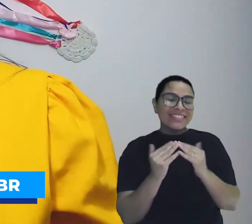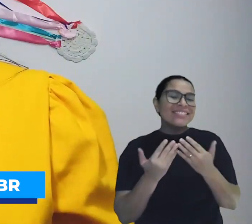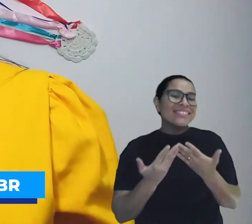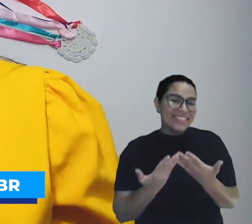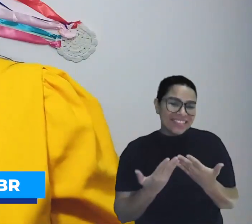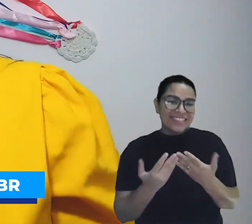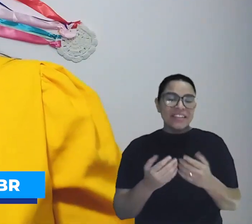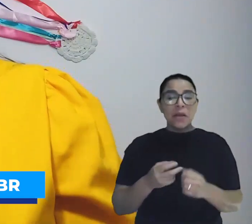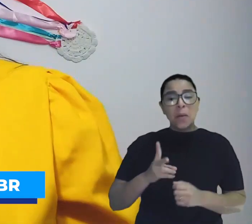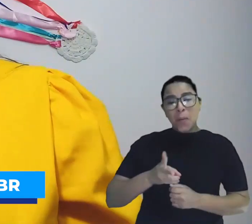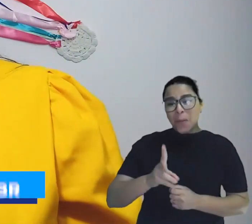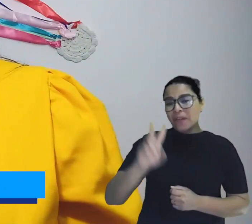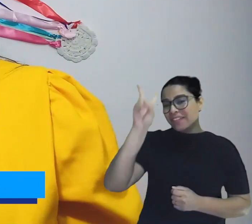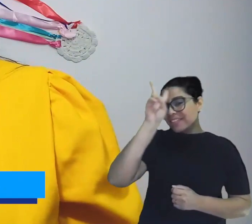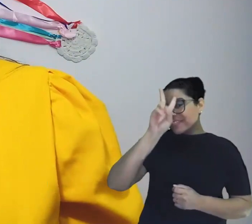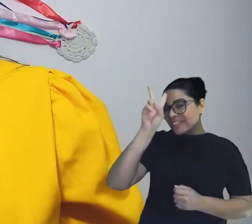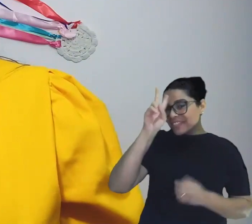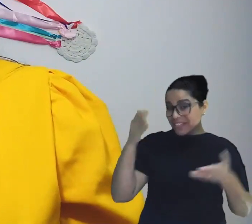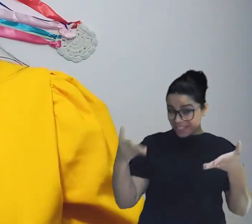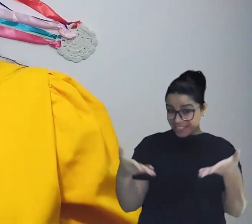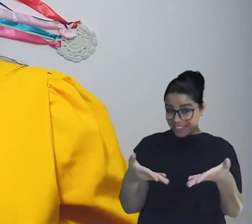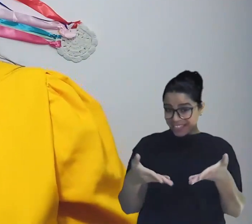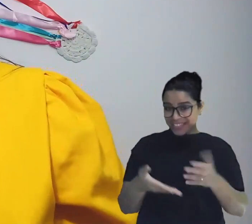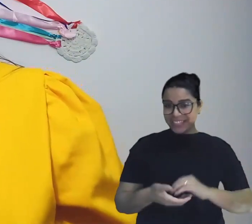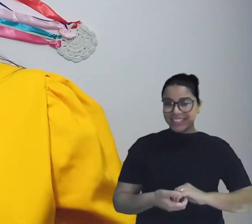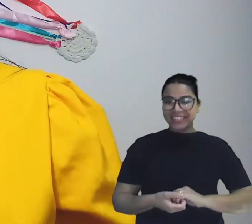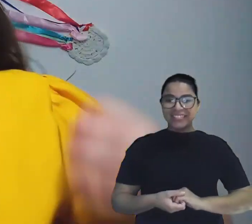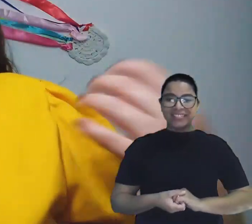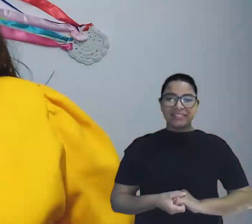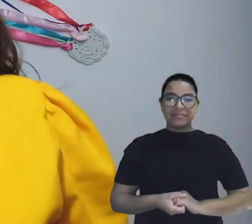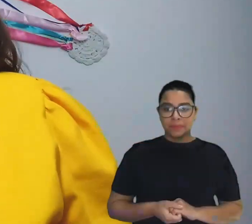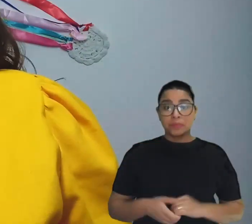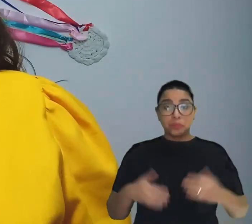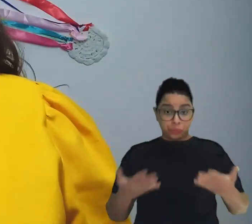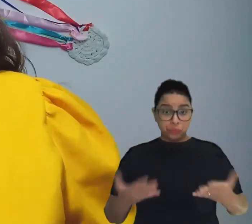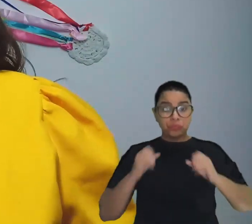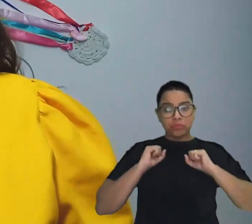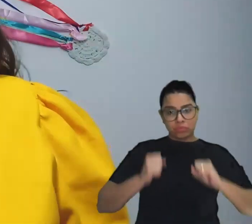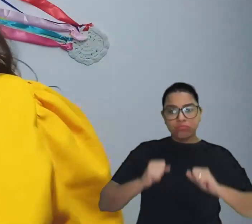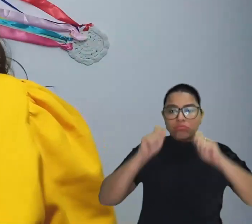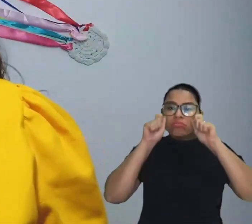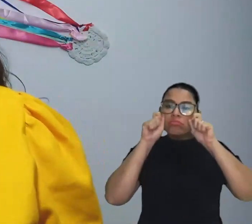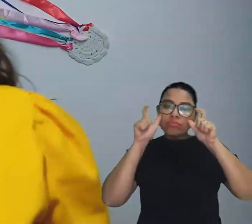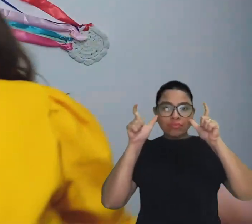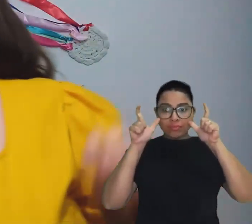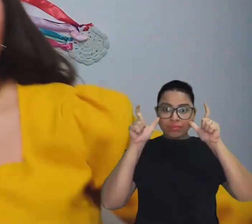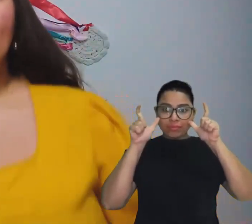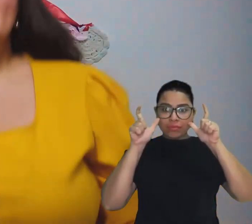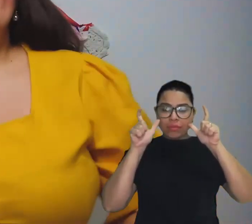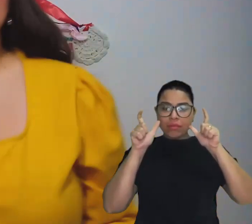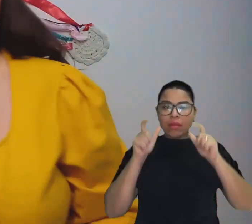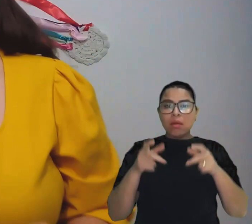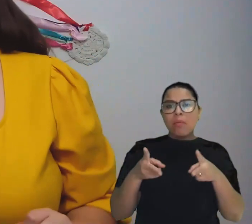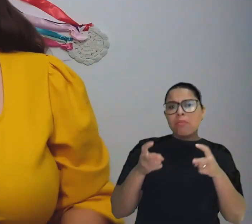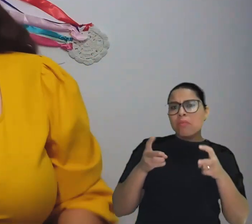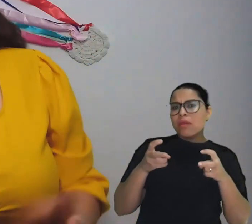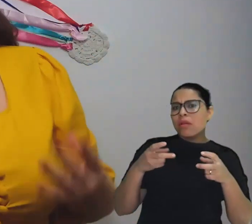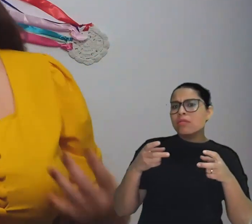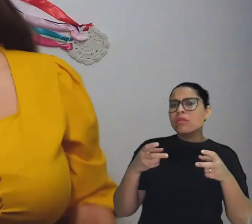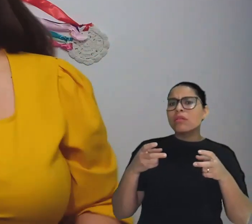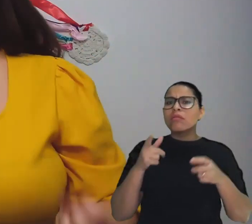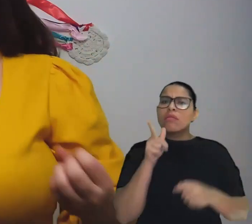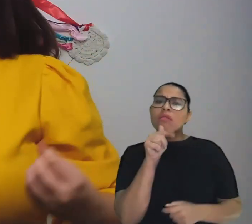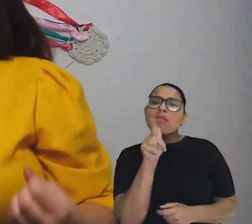casa. Vamos continuar a parte da história hoje? Quando Dorothy acordou, ela percebeu que